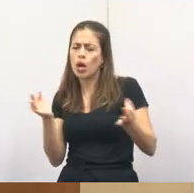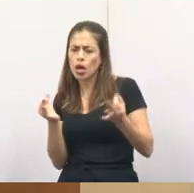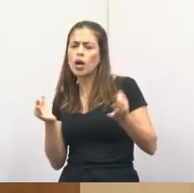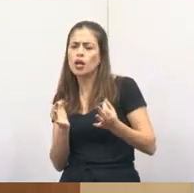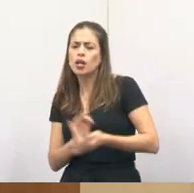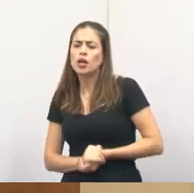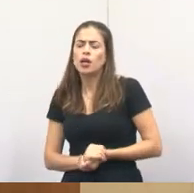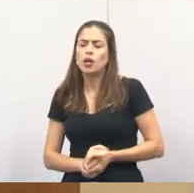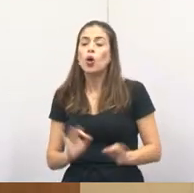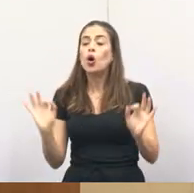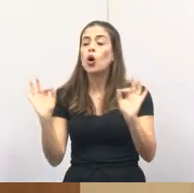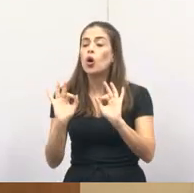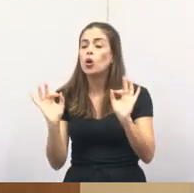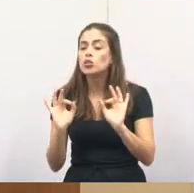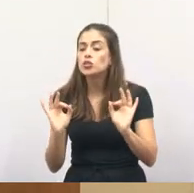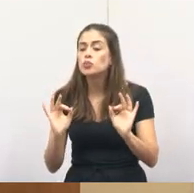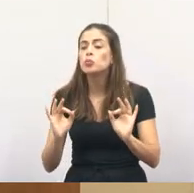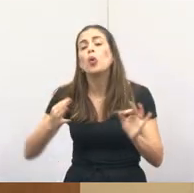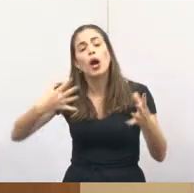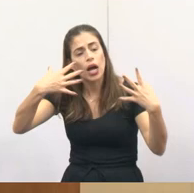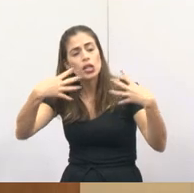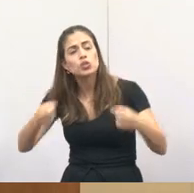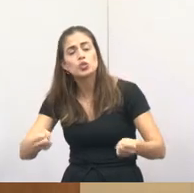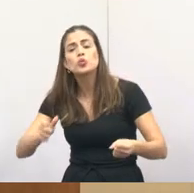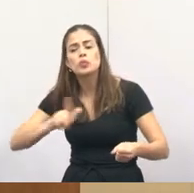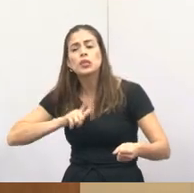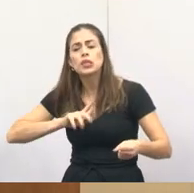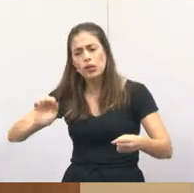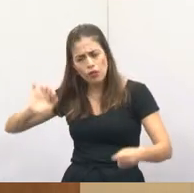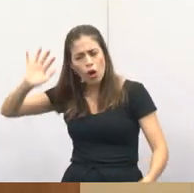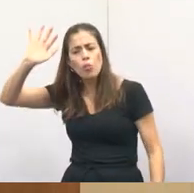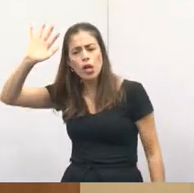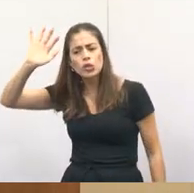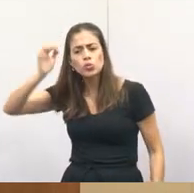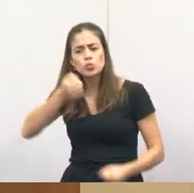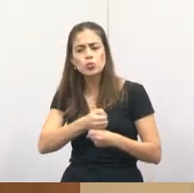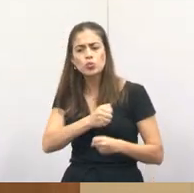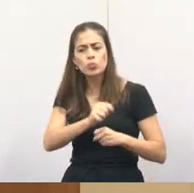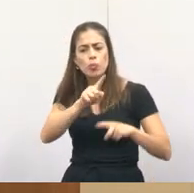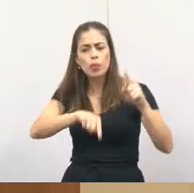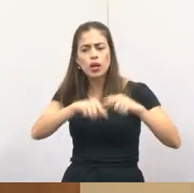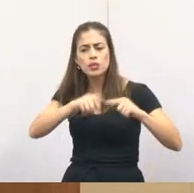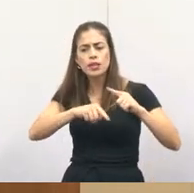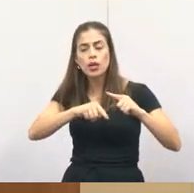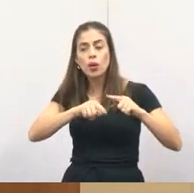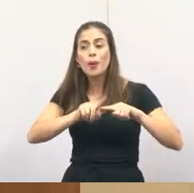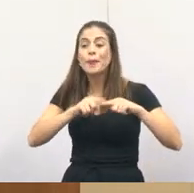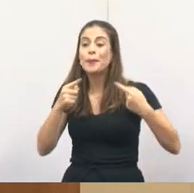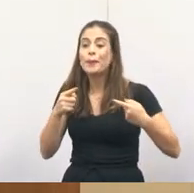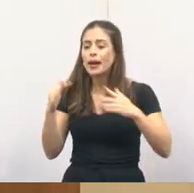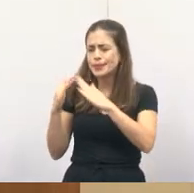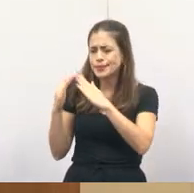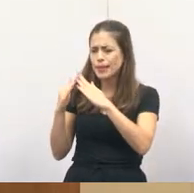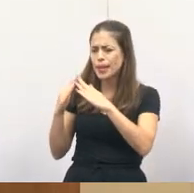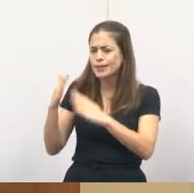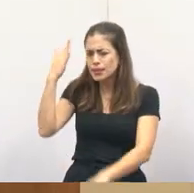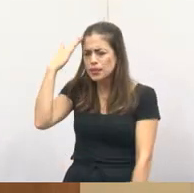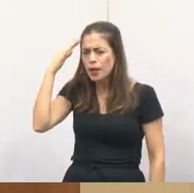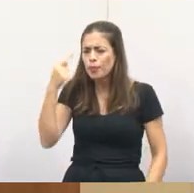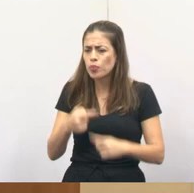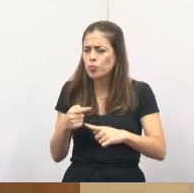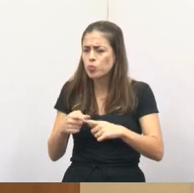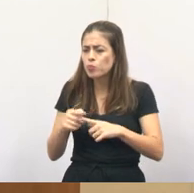está assumindo que houve inflação nos insumos da construção civil Mas você aí de casa sabe porque que aumentou muito